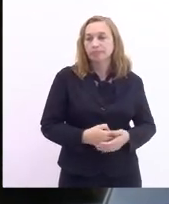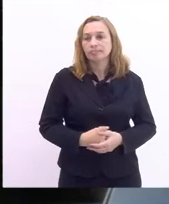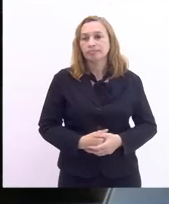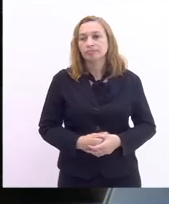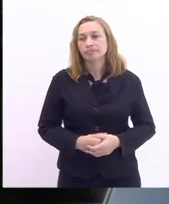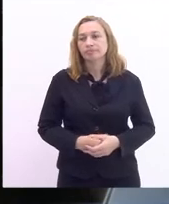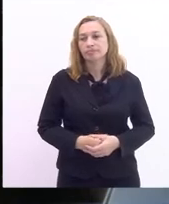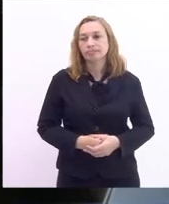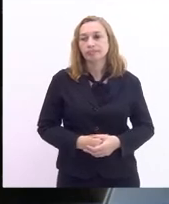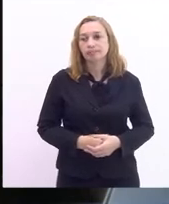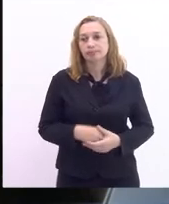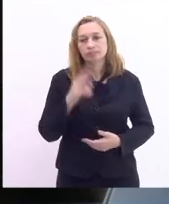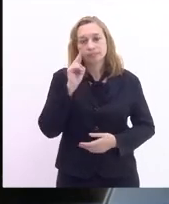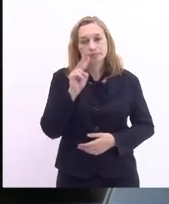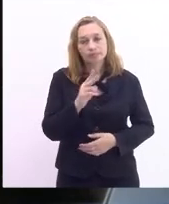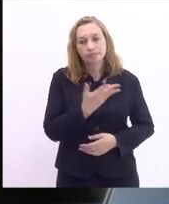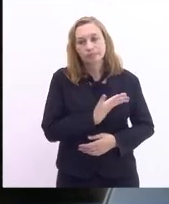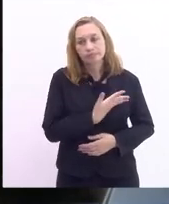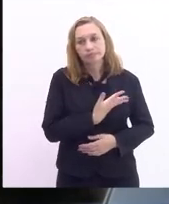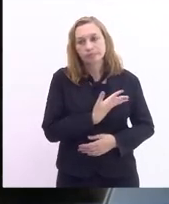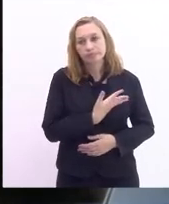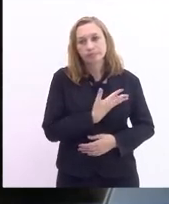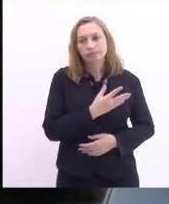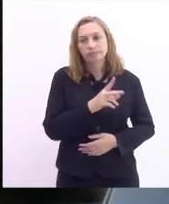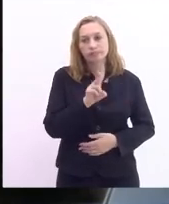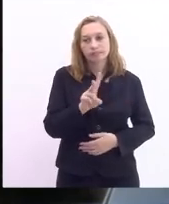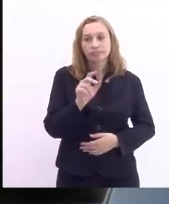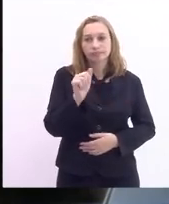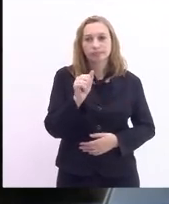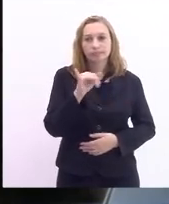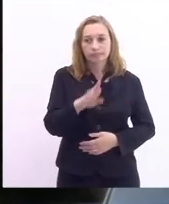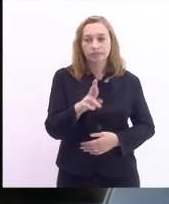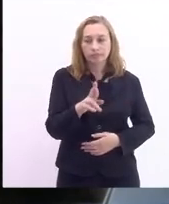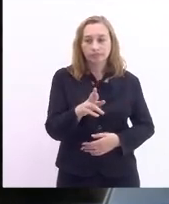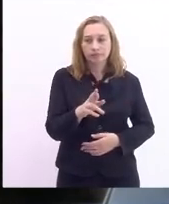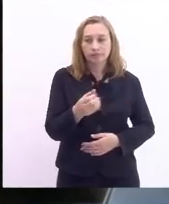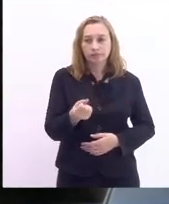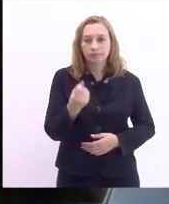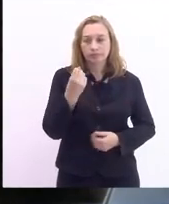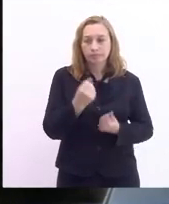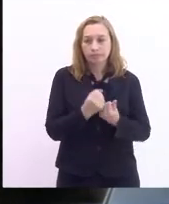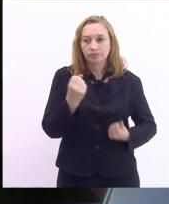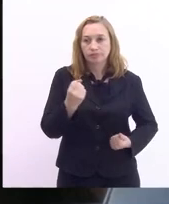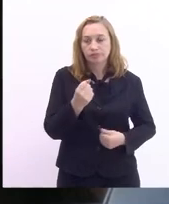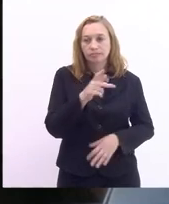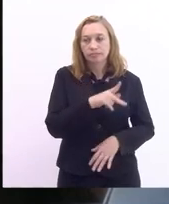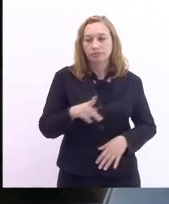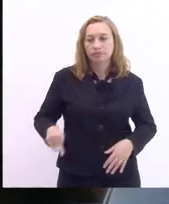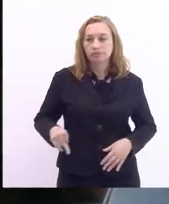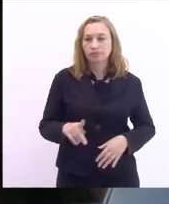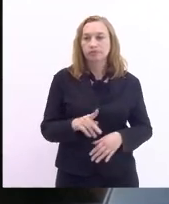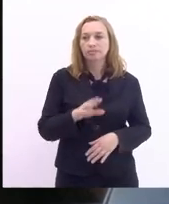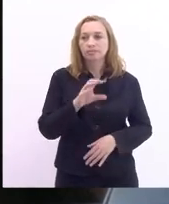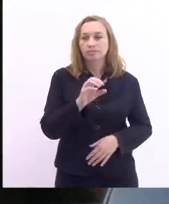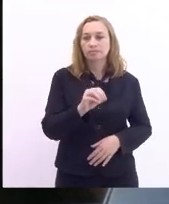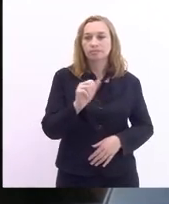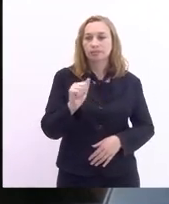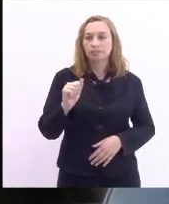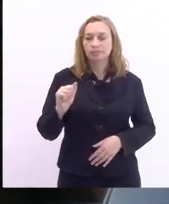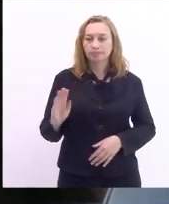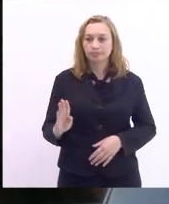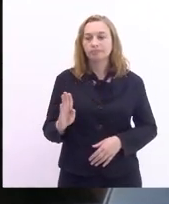aqui estou diante do meu amigo vadida mos ex-presidente da Ordem dos Advogados do Brasil